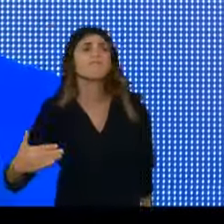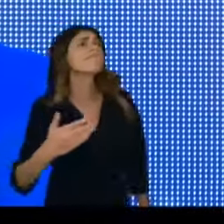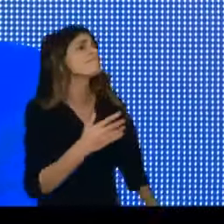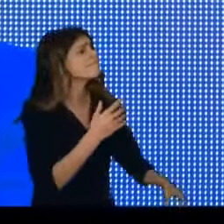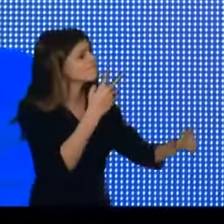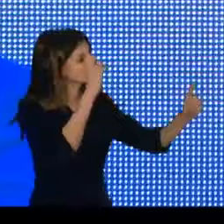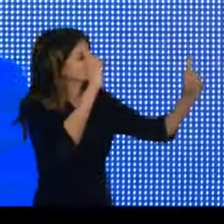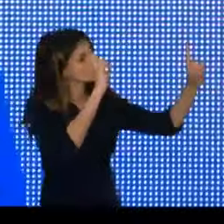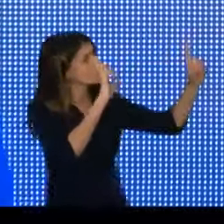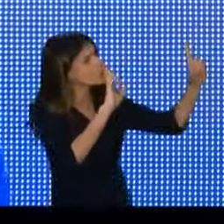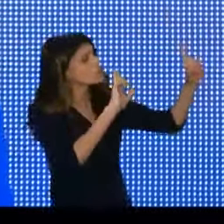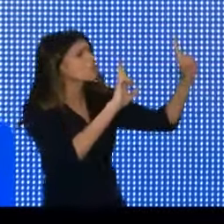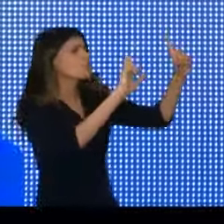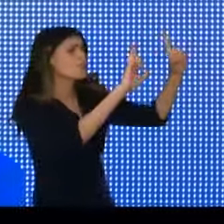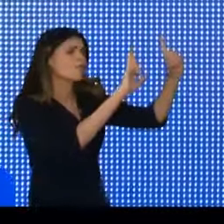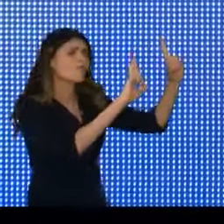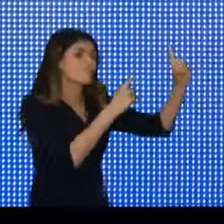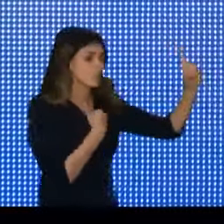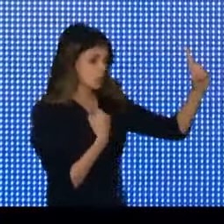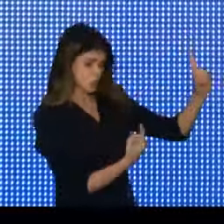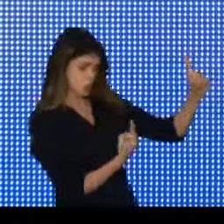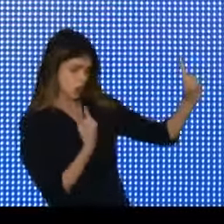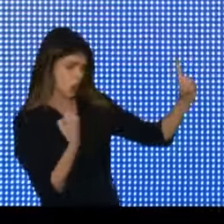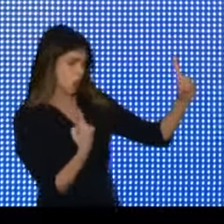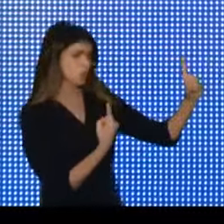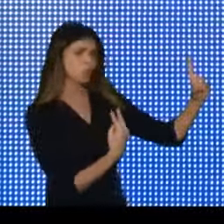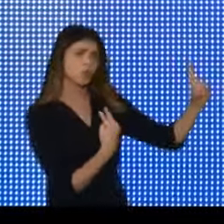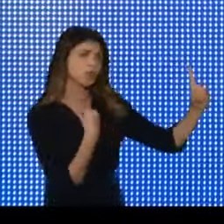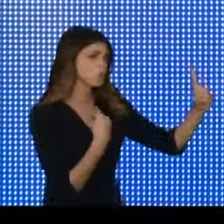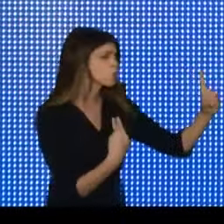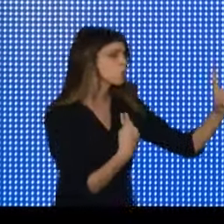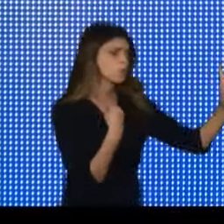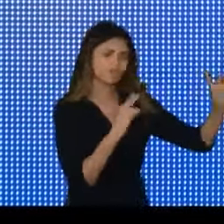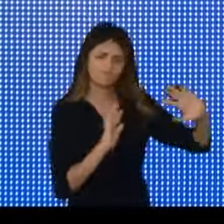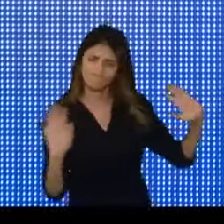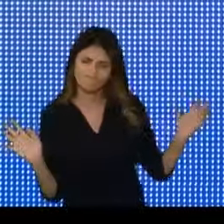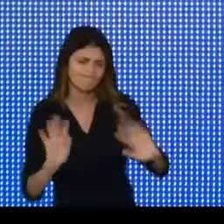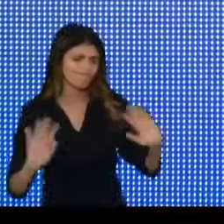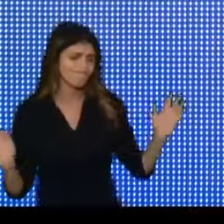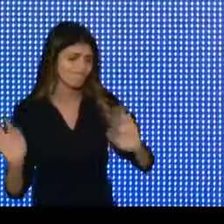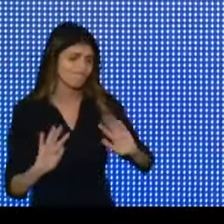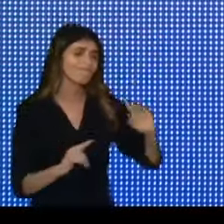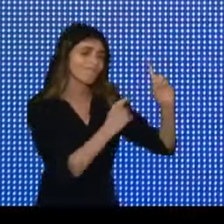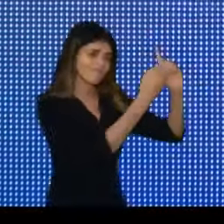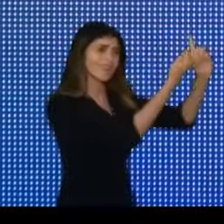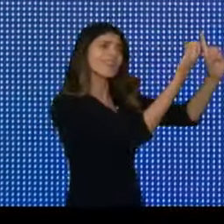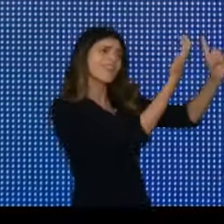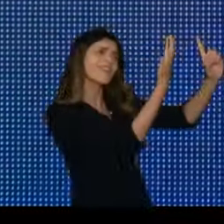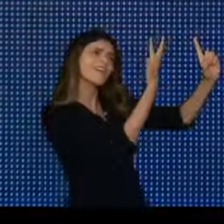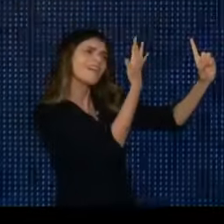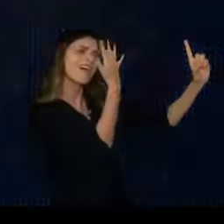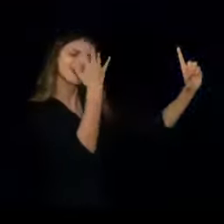Senhor, se sozinho não a posso levar, tua graça me há